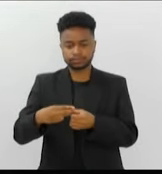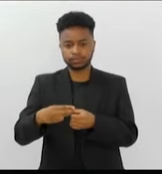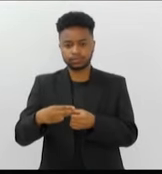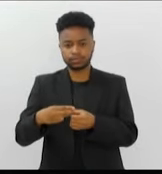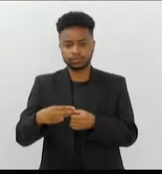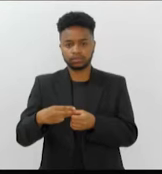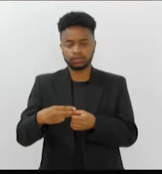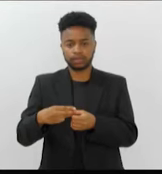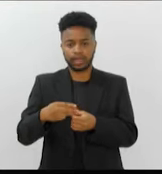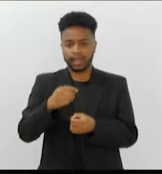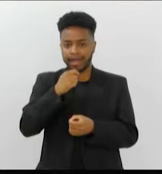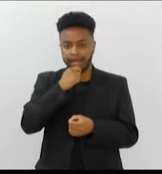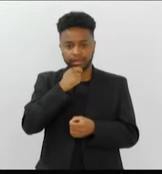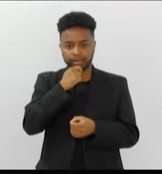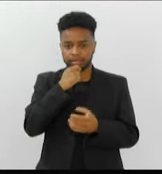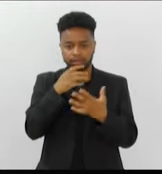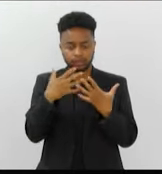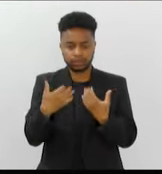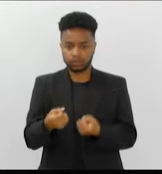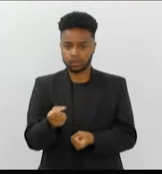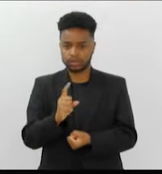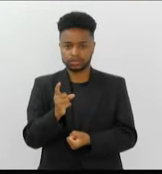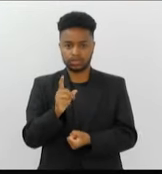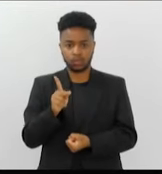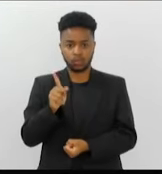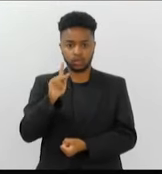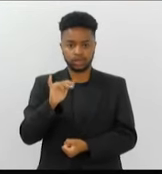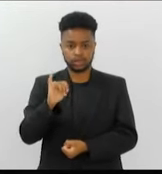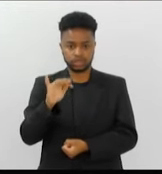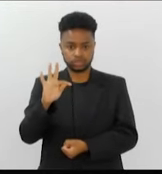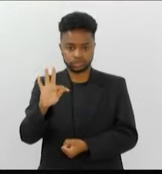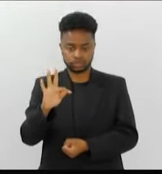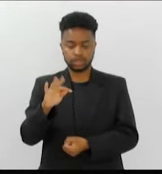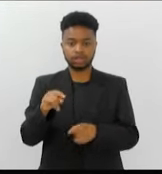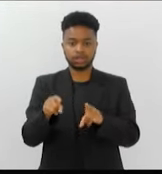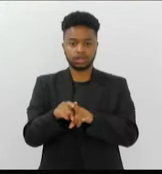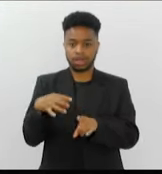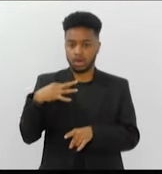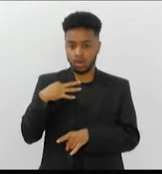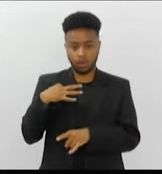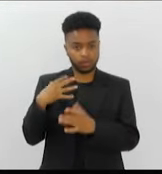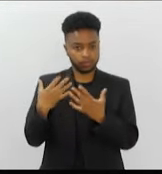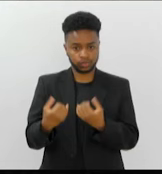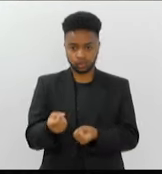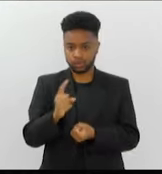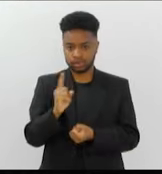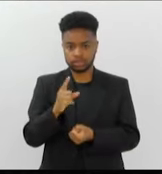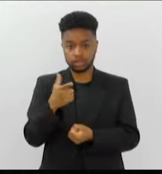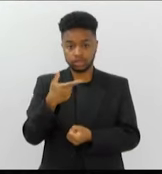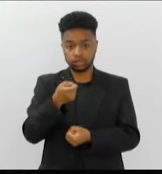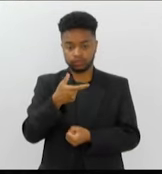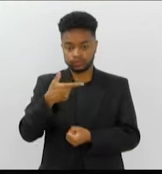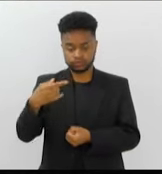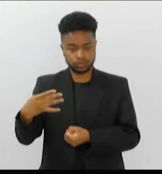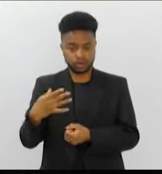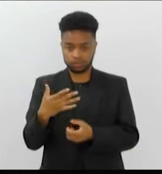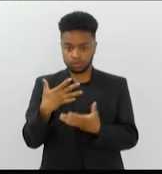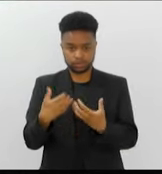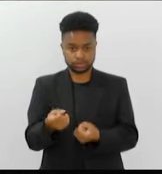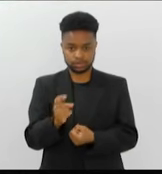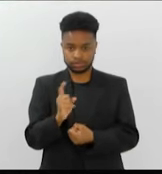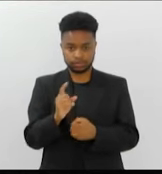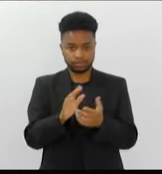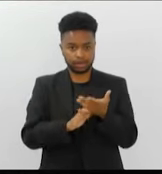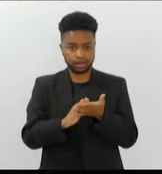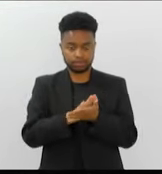não receberam o kit escolar e nem os uniformes do ano de 2024.